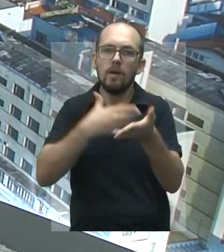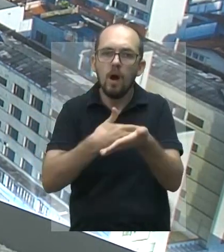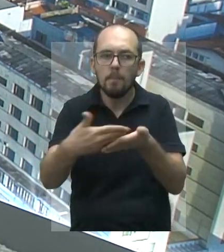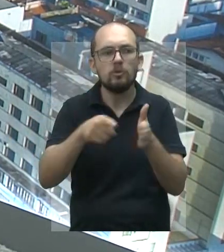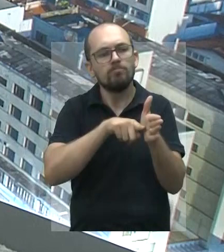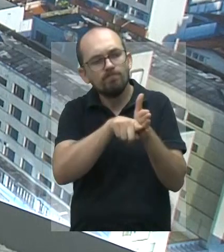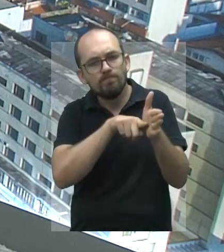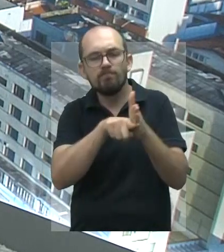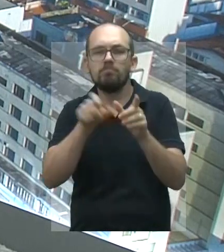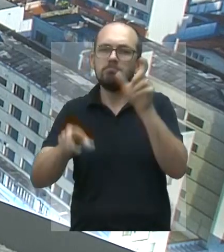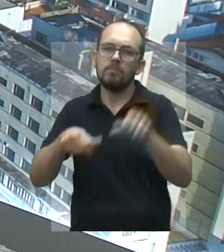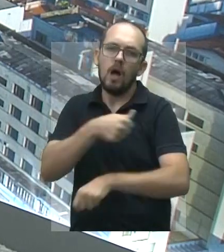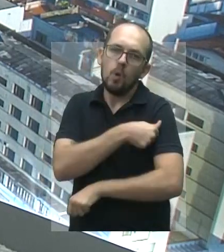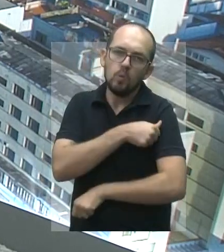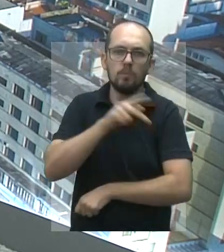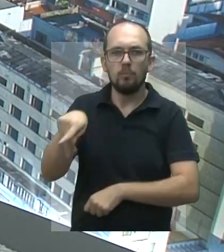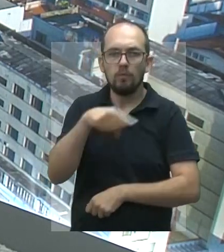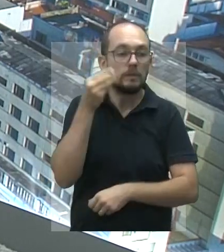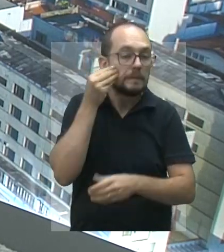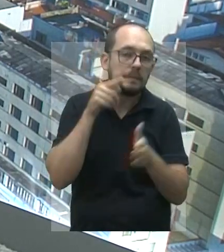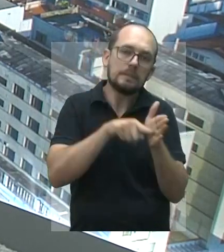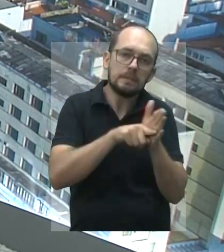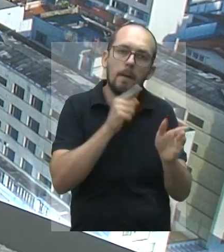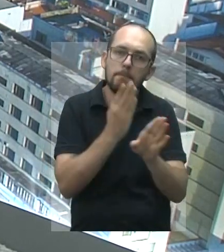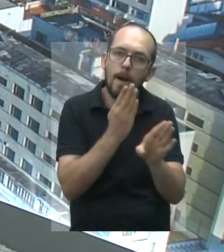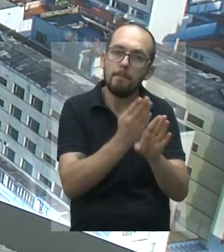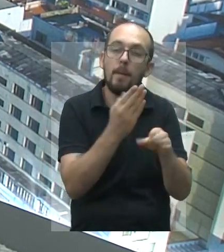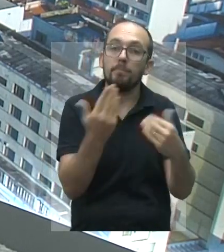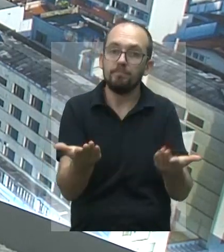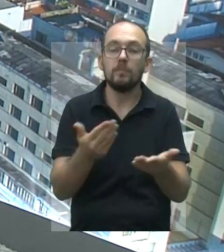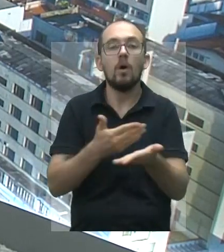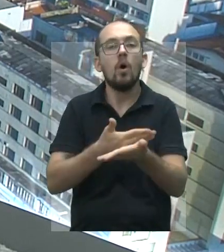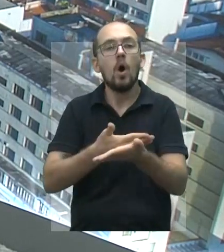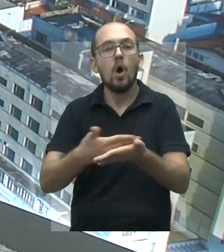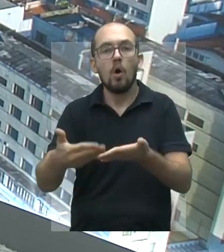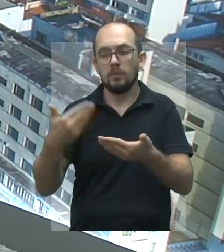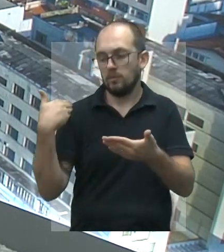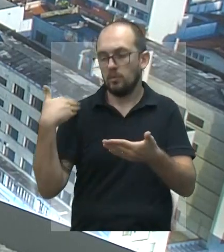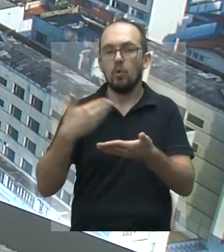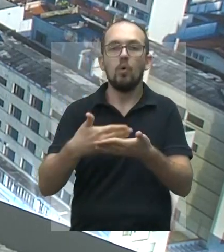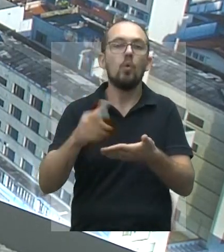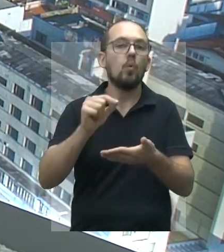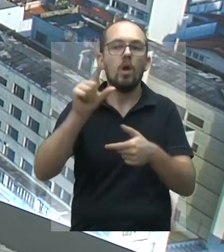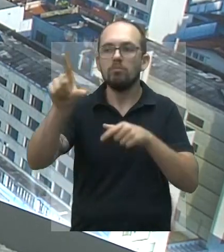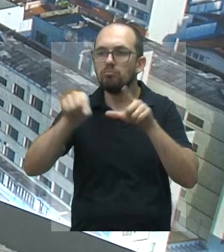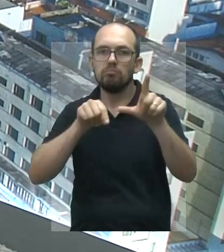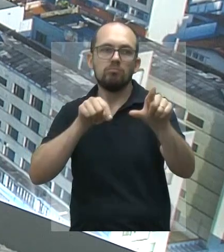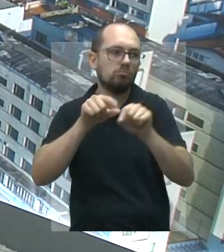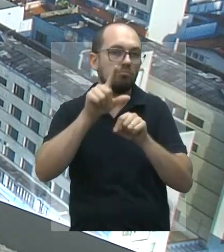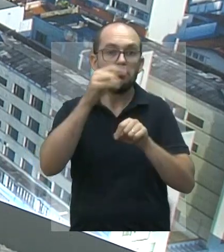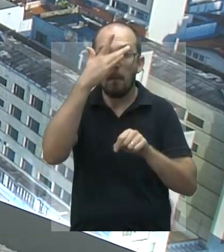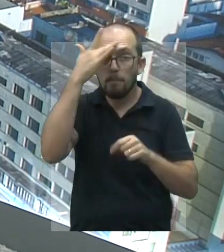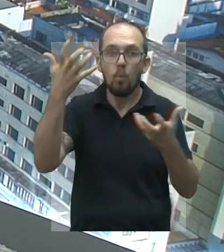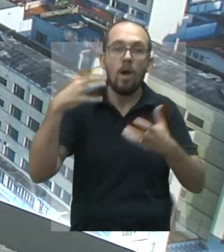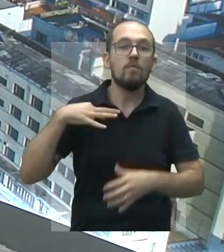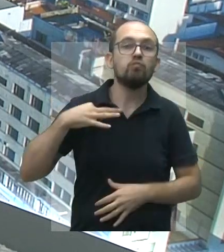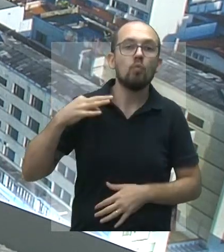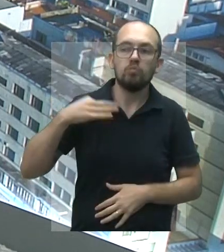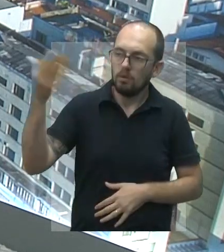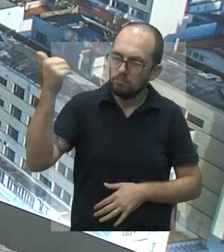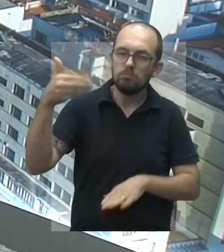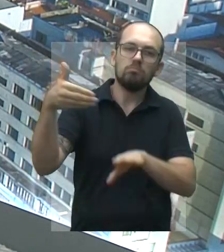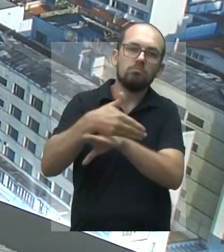Faculdade de Medicina querem descobrir. E eles estão realizando uma seleção para captar voluntários para